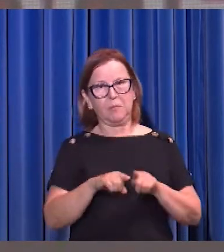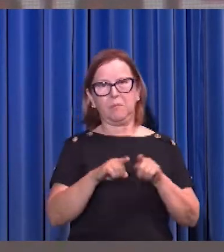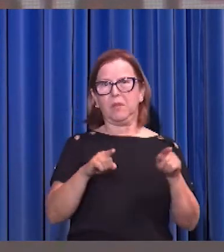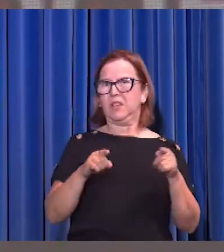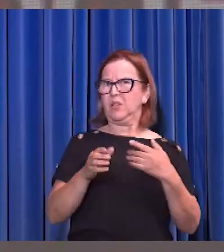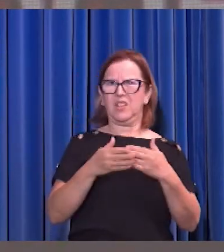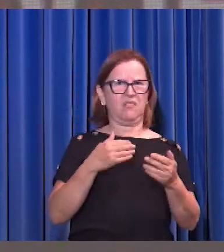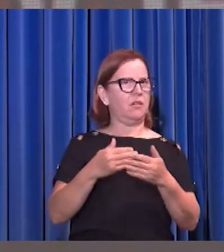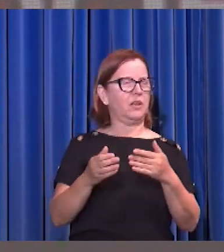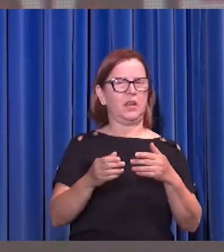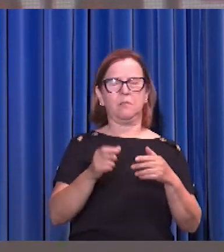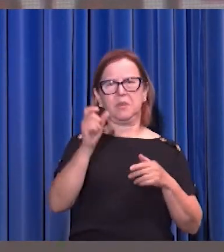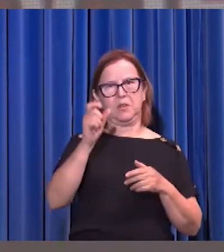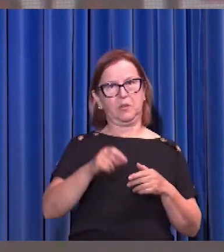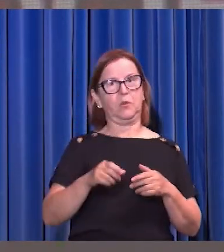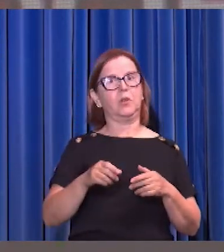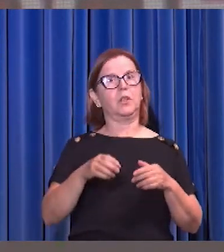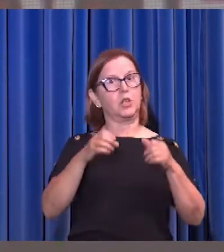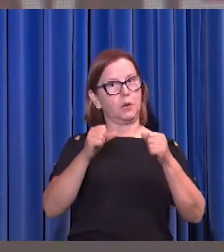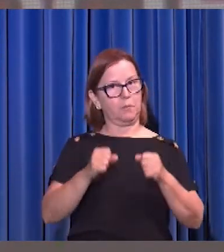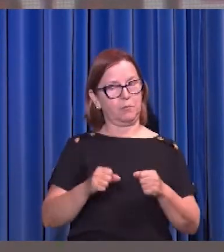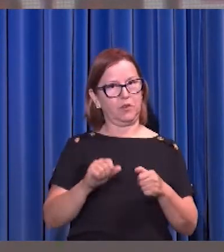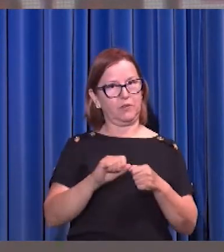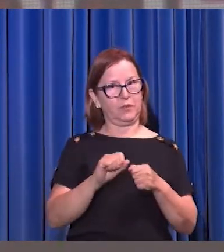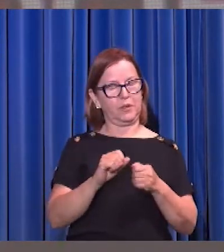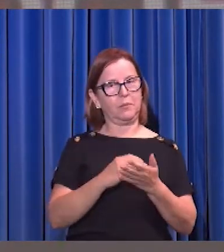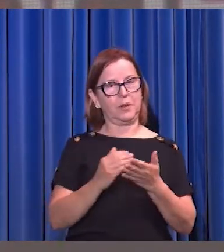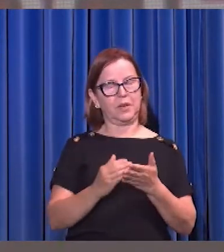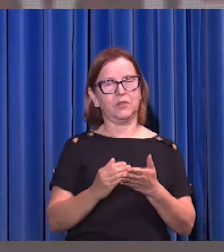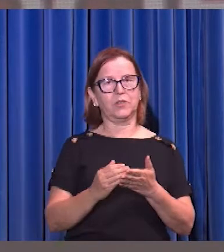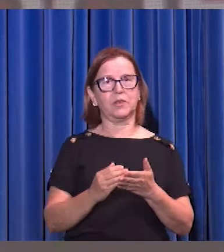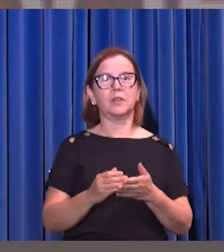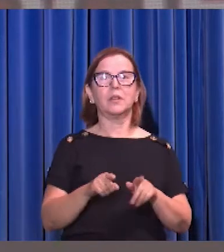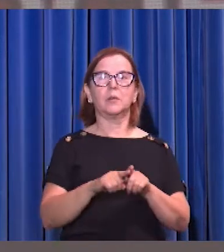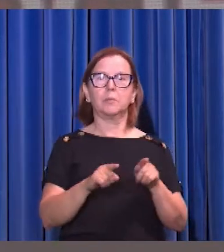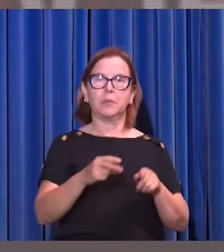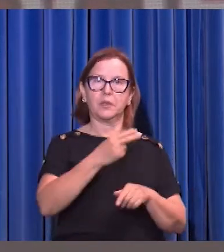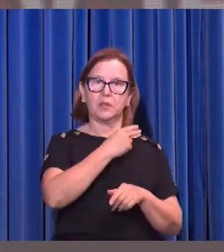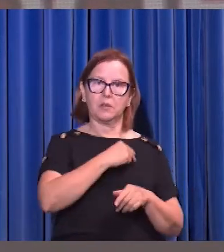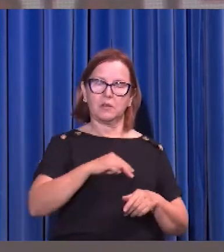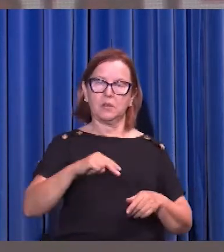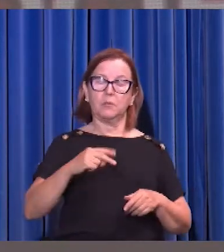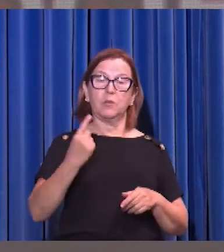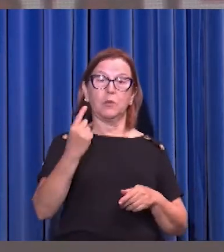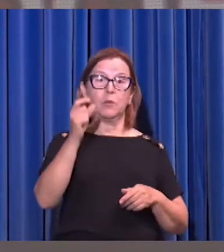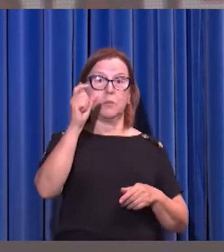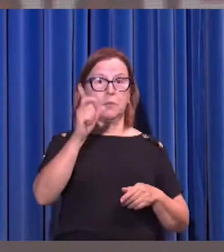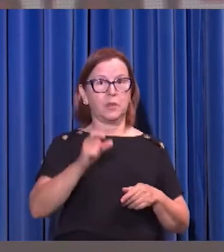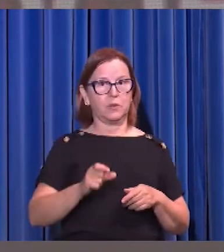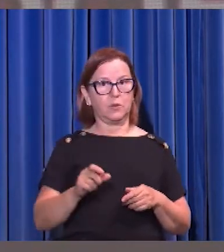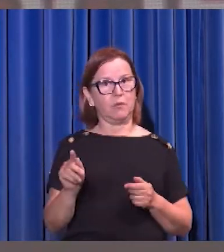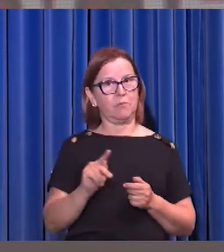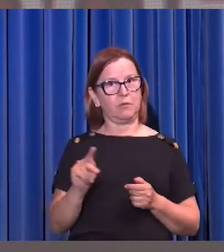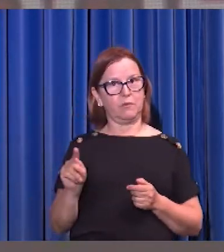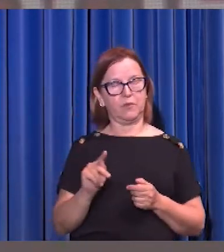podem ocupar certos cargos. E Nicodemos era uma dessas pessoas. Ele era professor. Como que ele poderia fazer